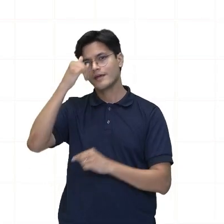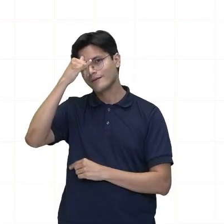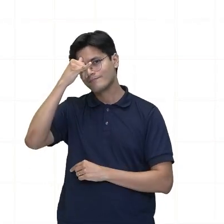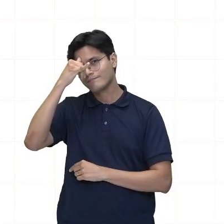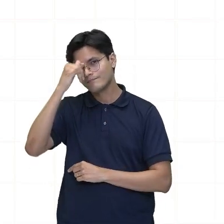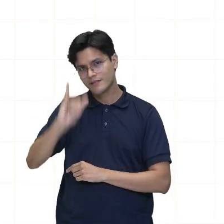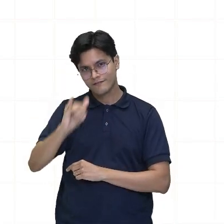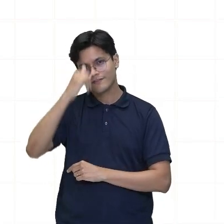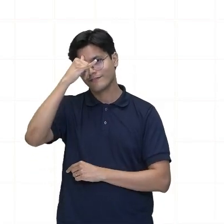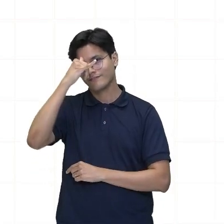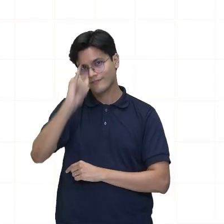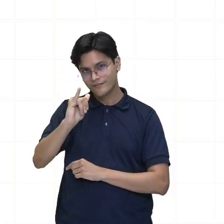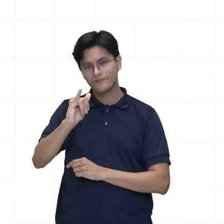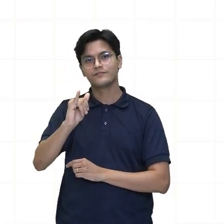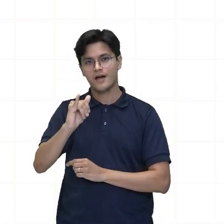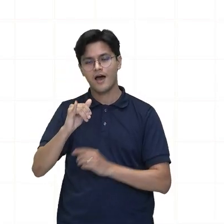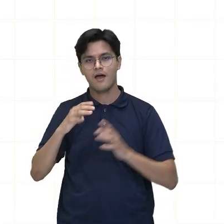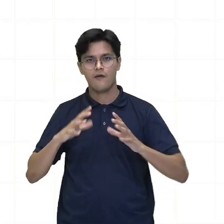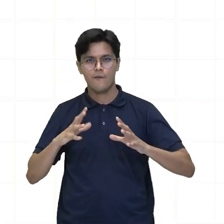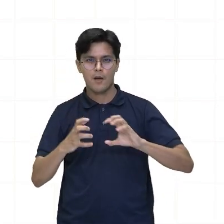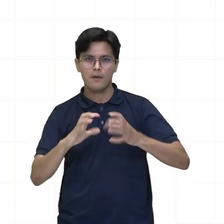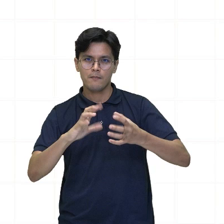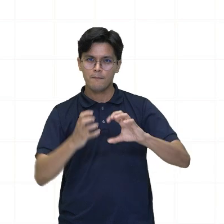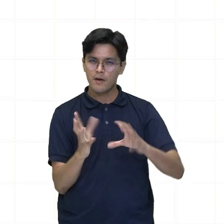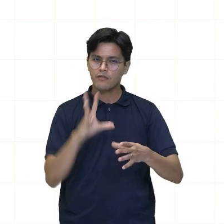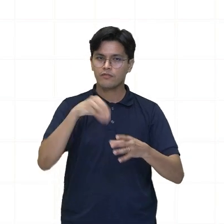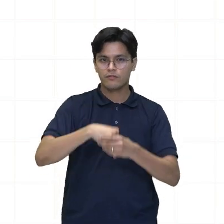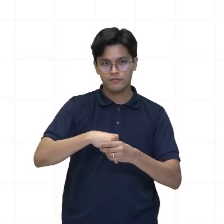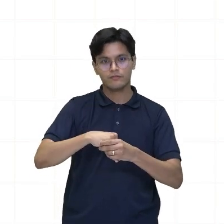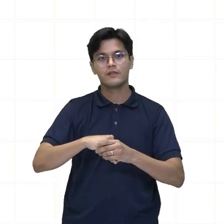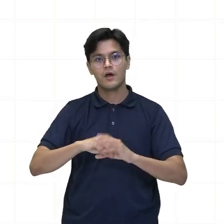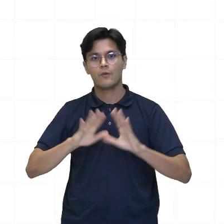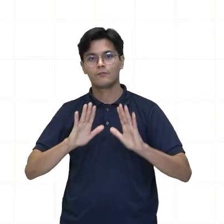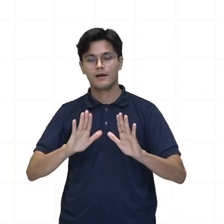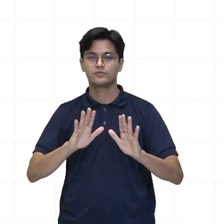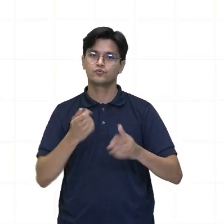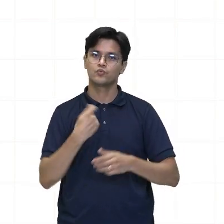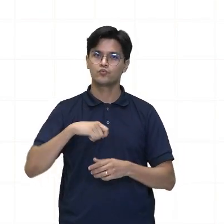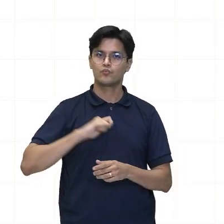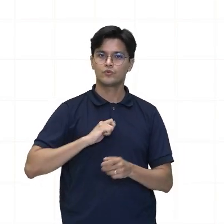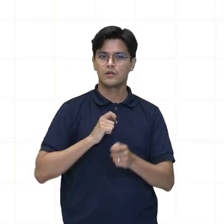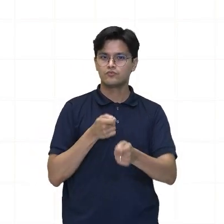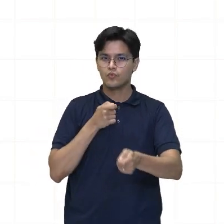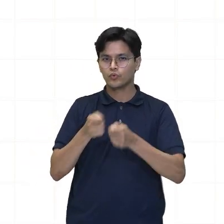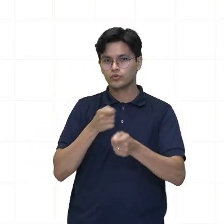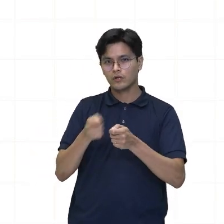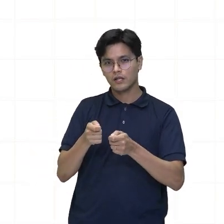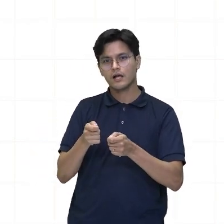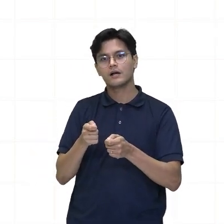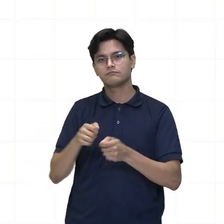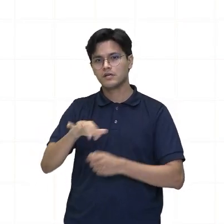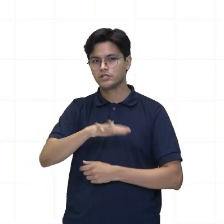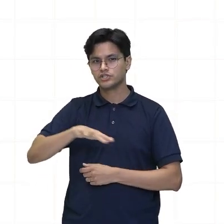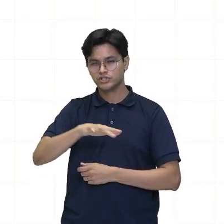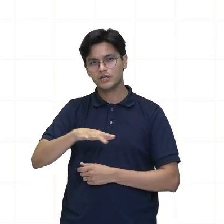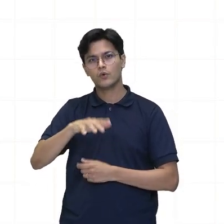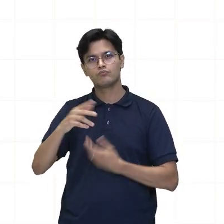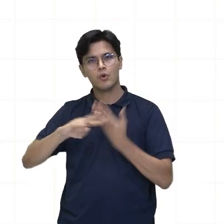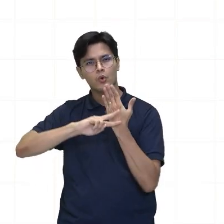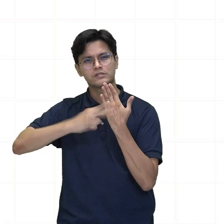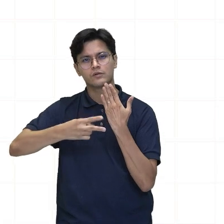espanhol sobre a região sofreu com diferentes rebeliões. E aqui eu posso falar para vocês em relação